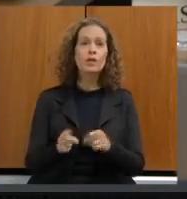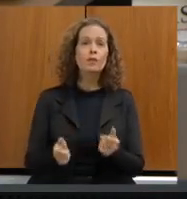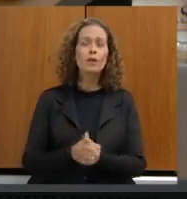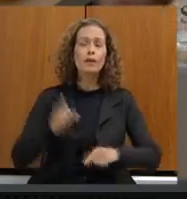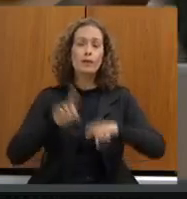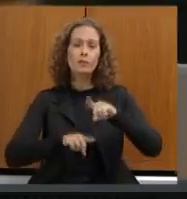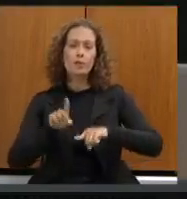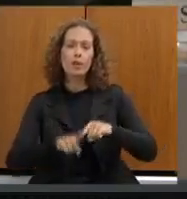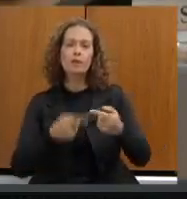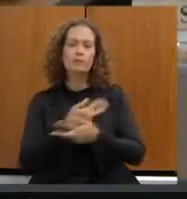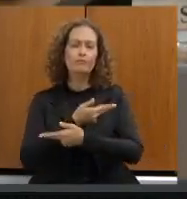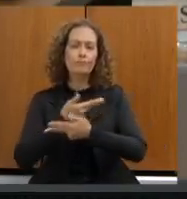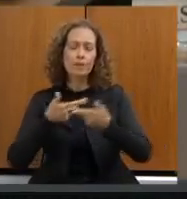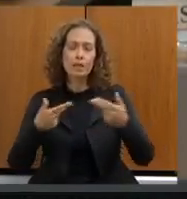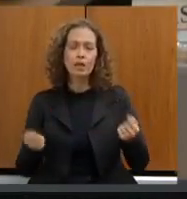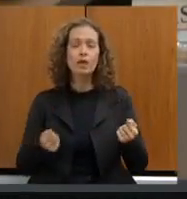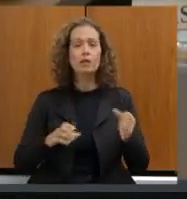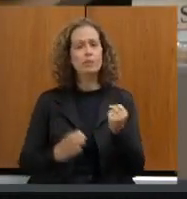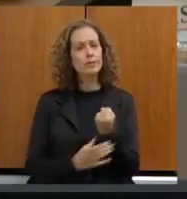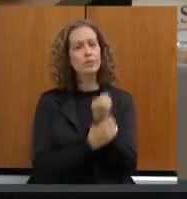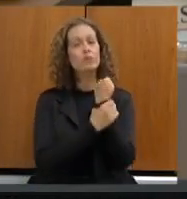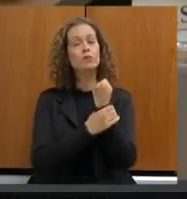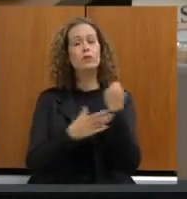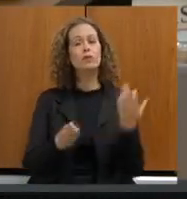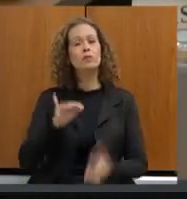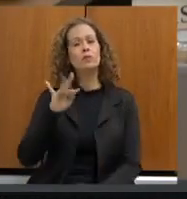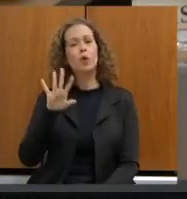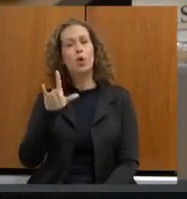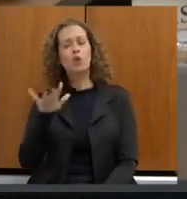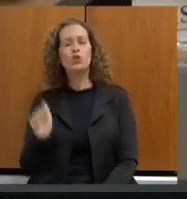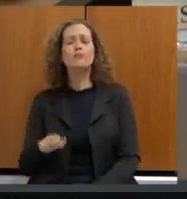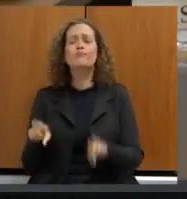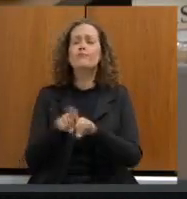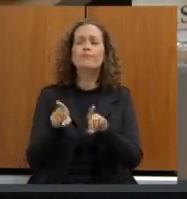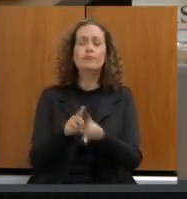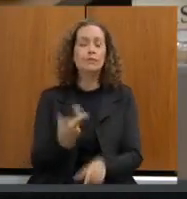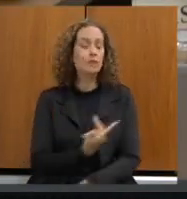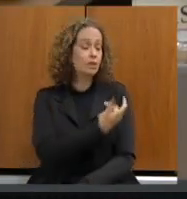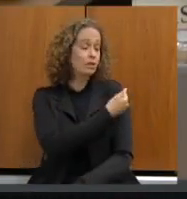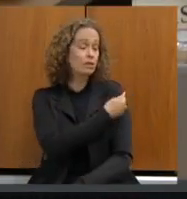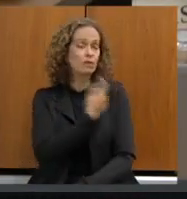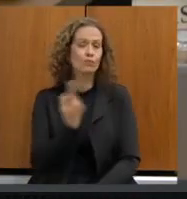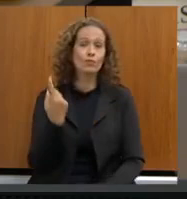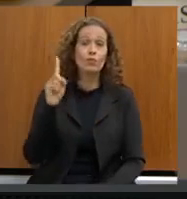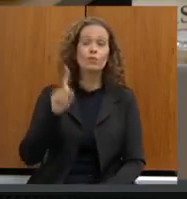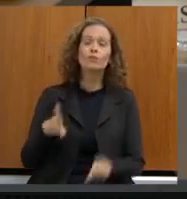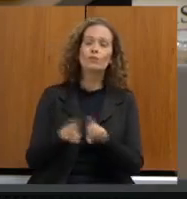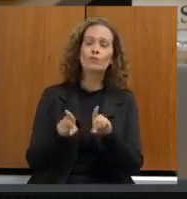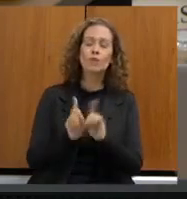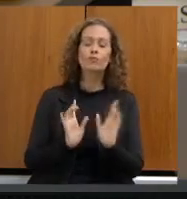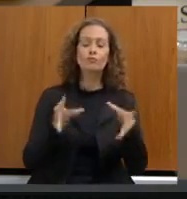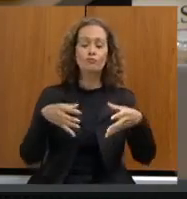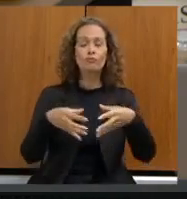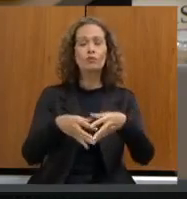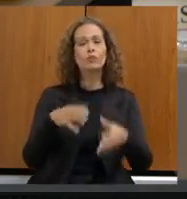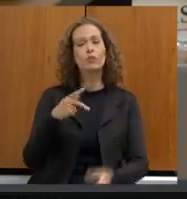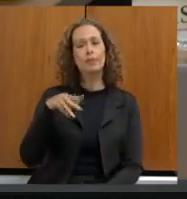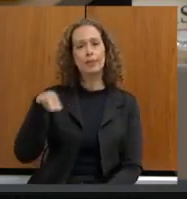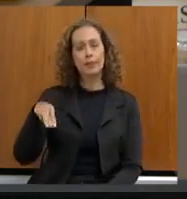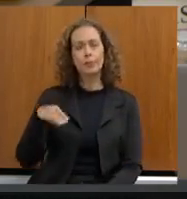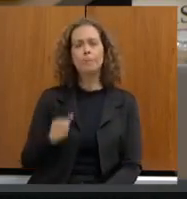produtos de proteção individual e coletiva para a segurança biológica e vacinação por último agora do efetivo da Polícia Militar